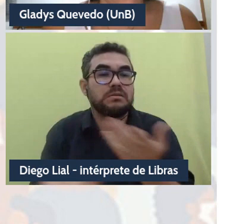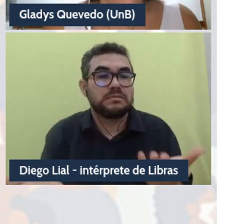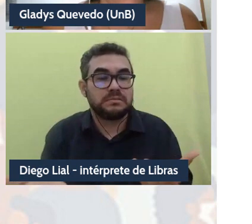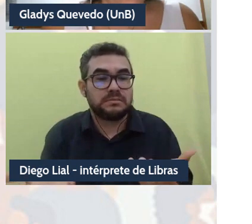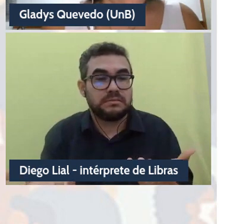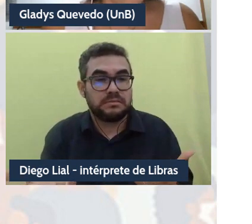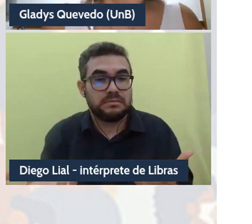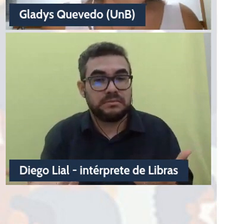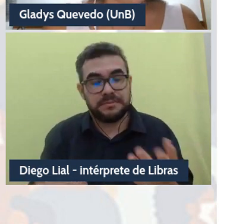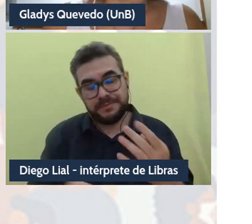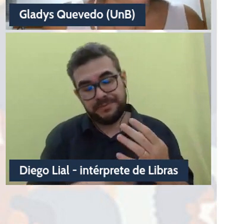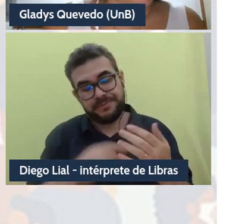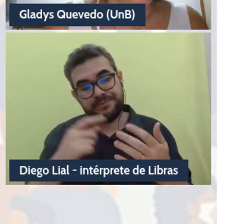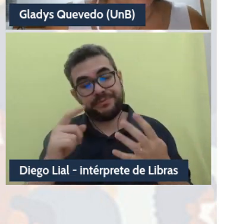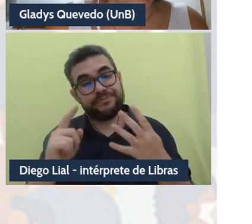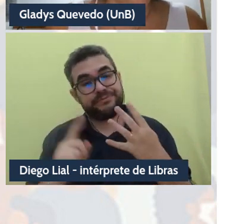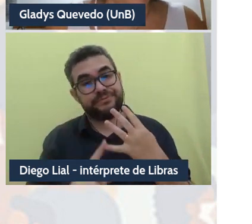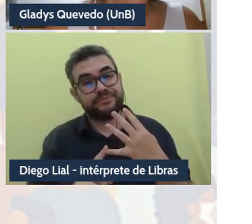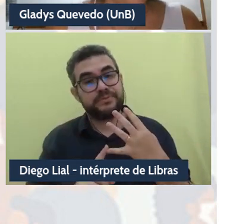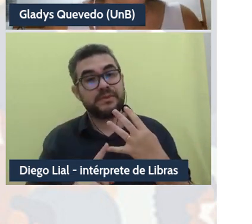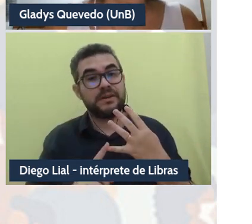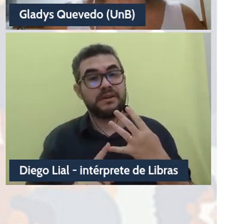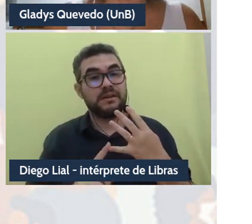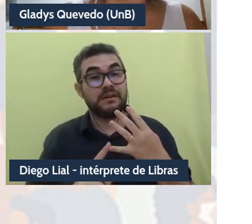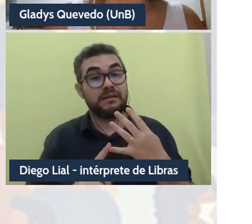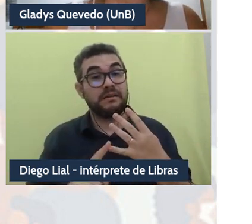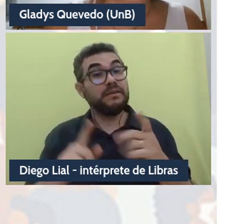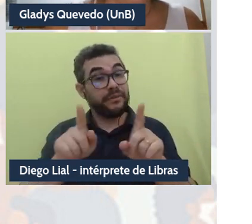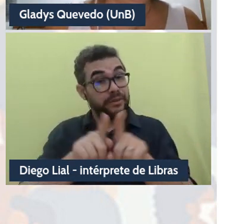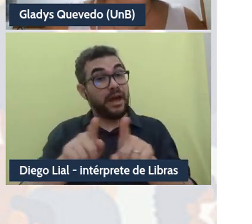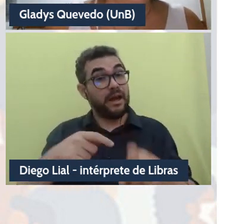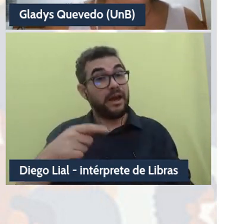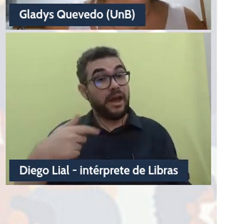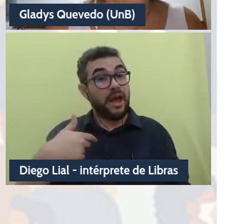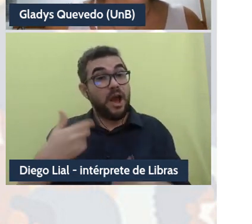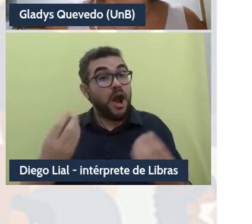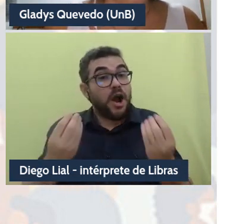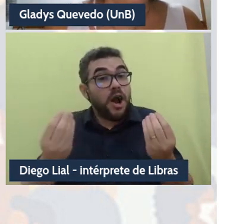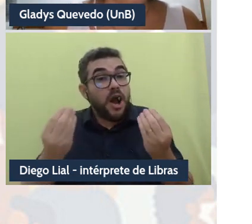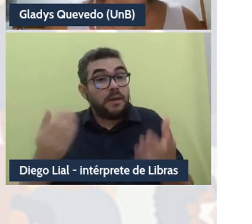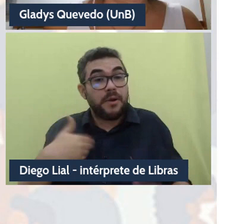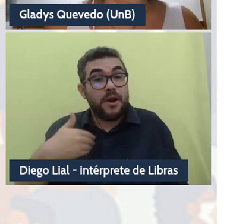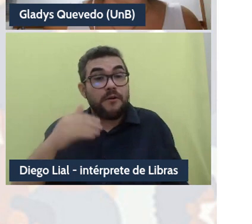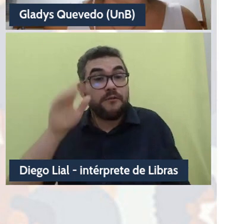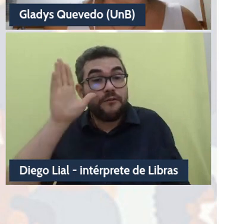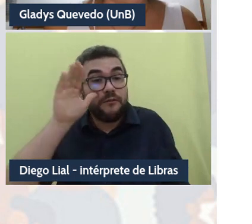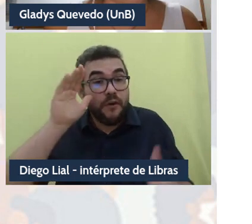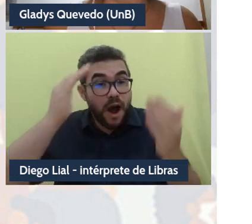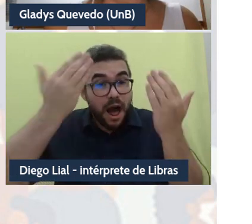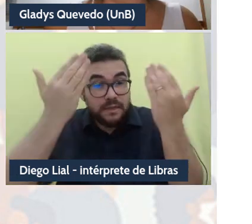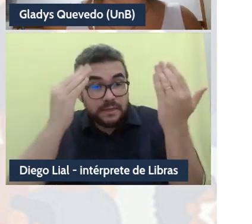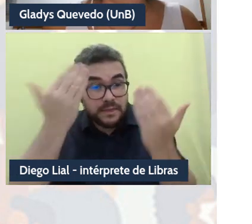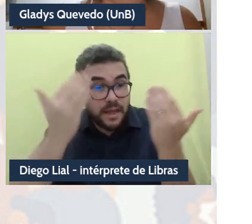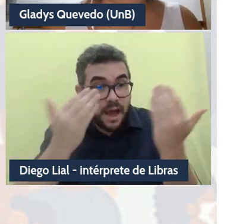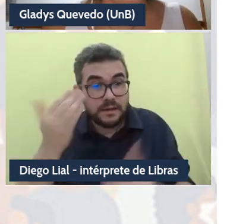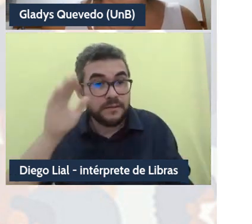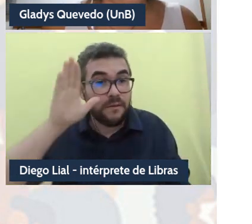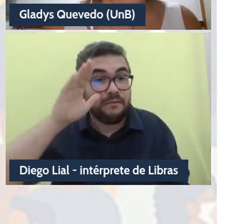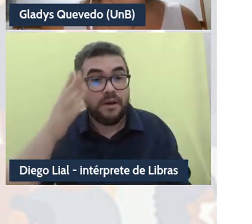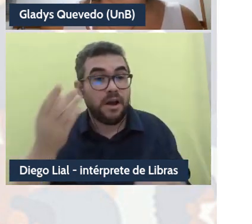também como eu vou verificar esse impacto, eu tenho que ter uma política de análise, justamente para